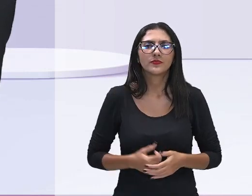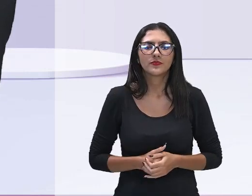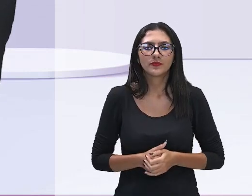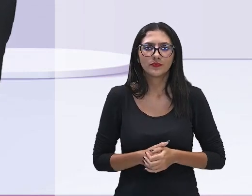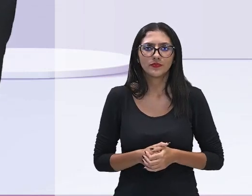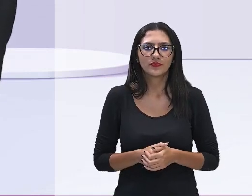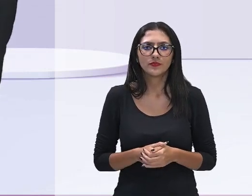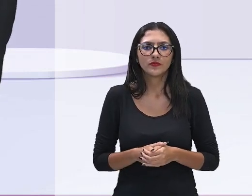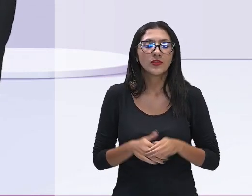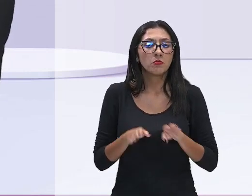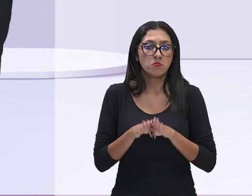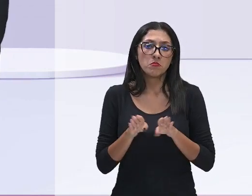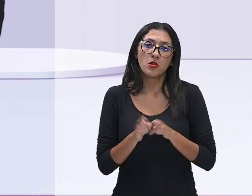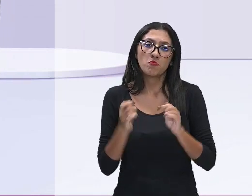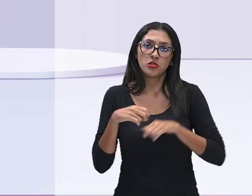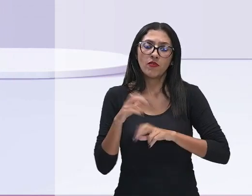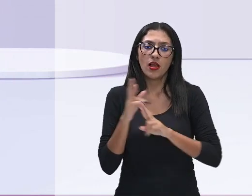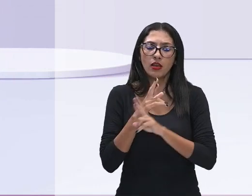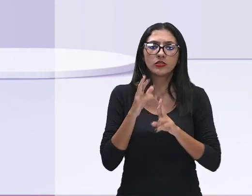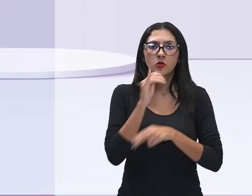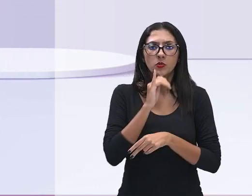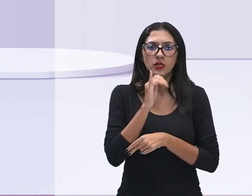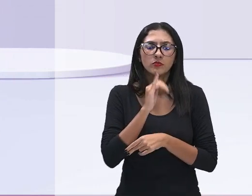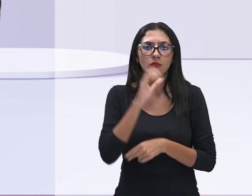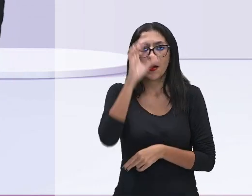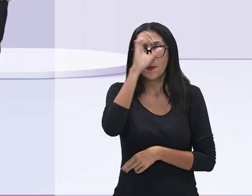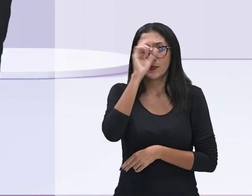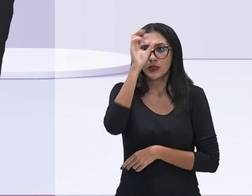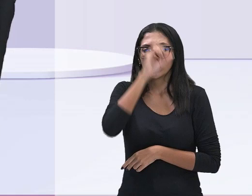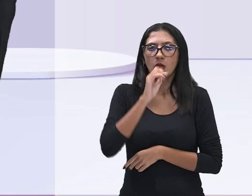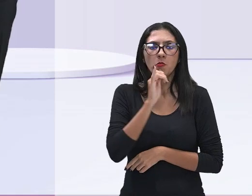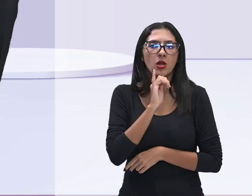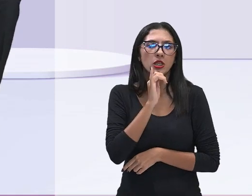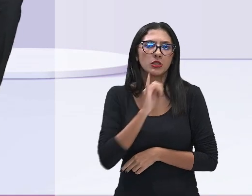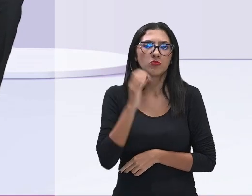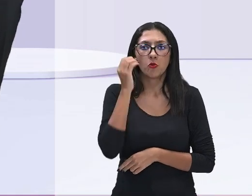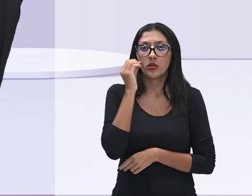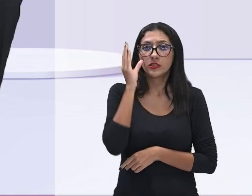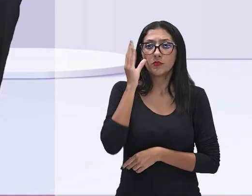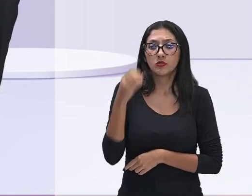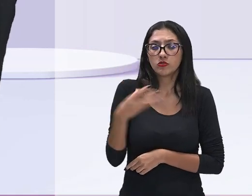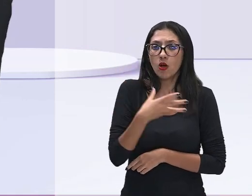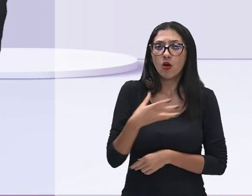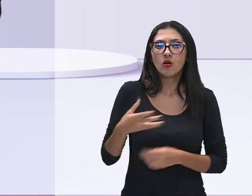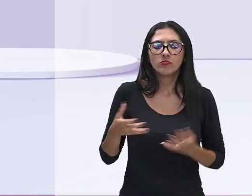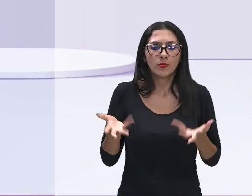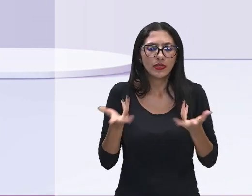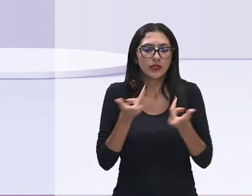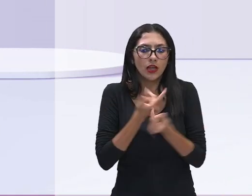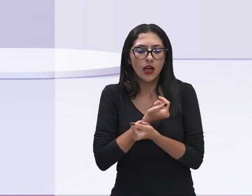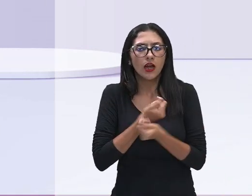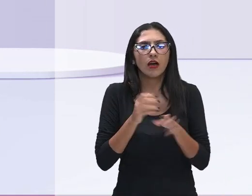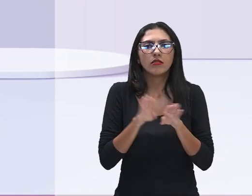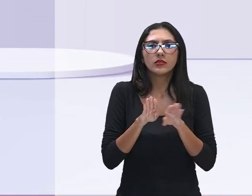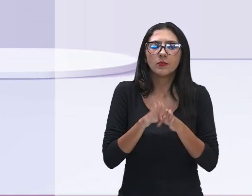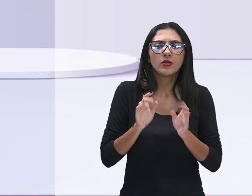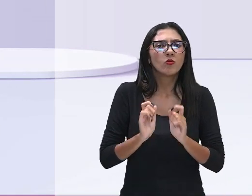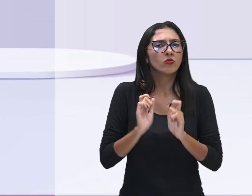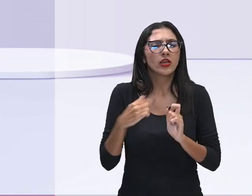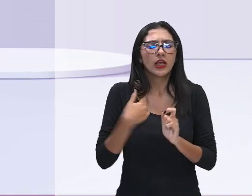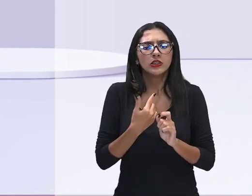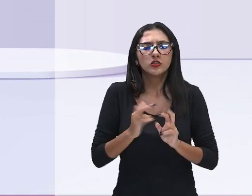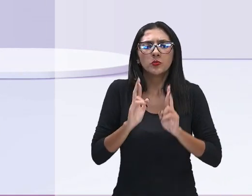pode envolver, turma, a aprender novas habilidades, a ajustar as nossas expectativas